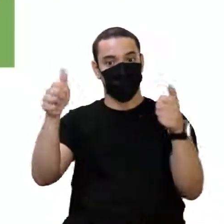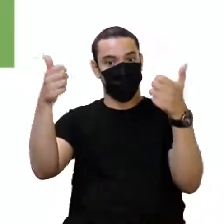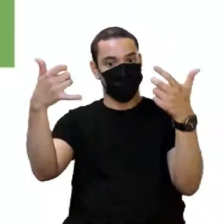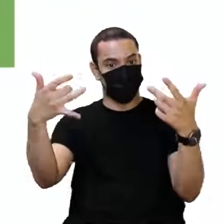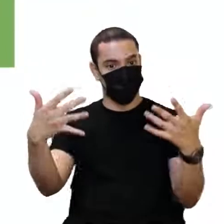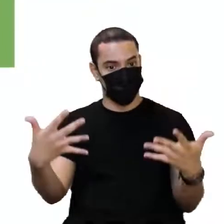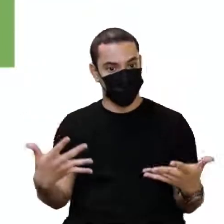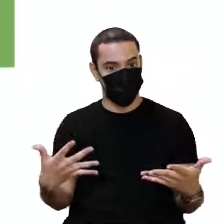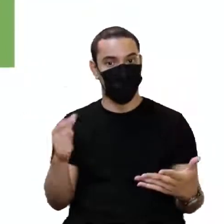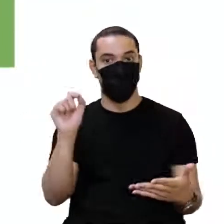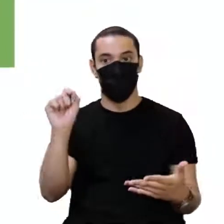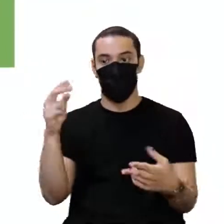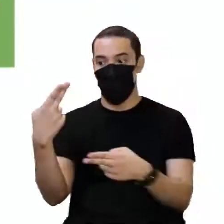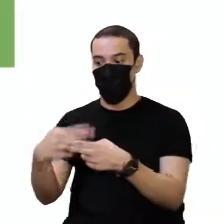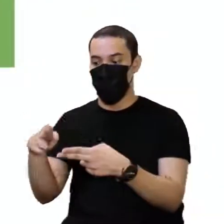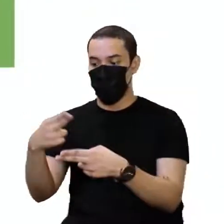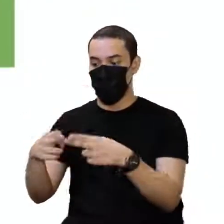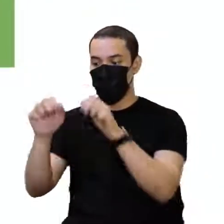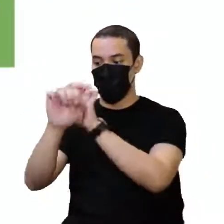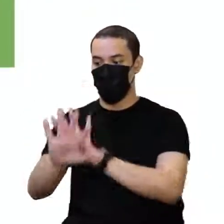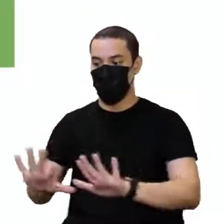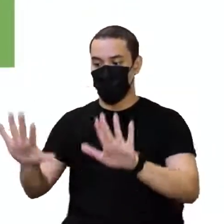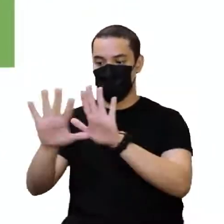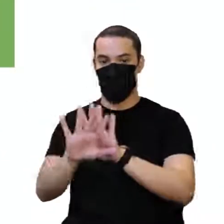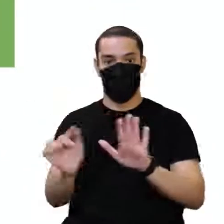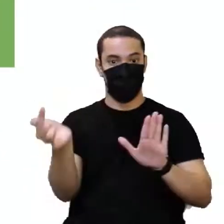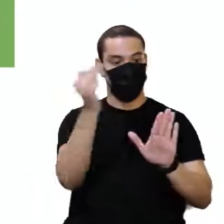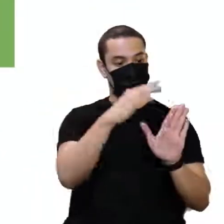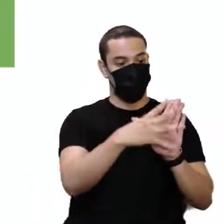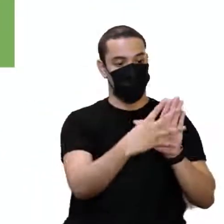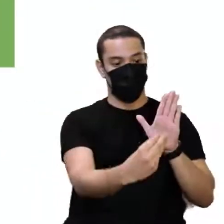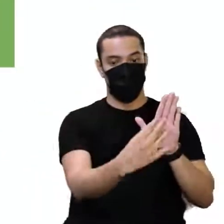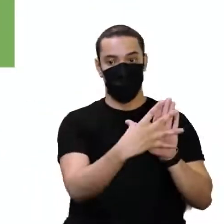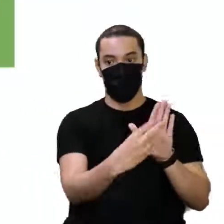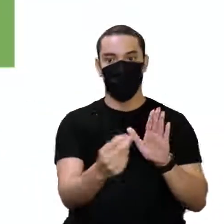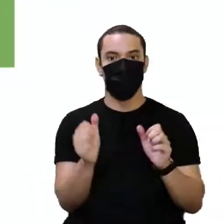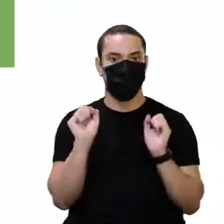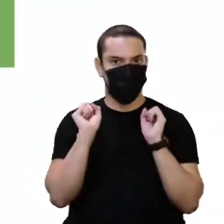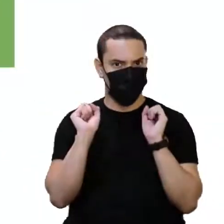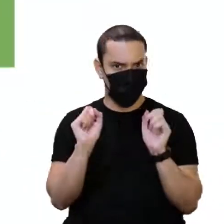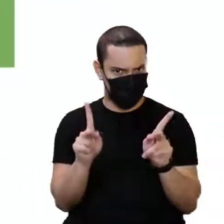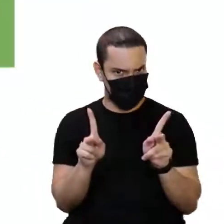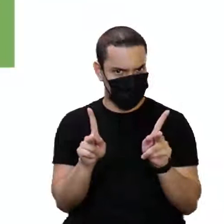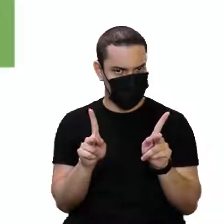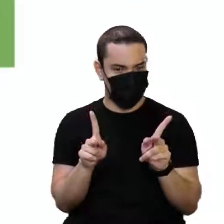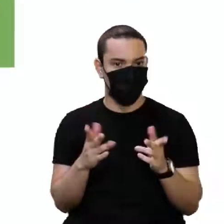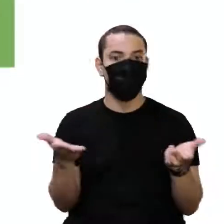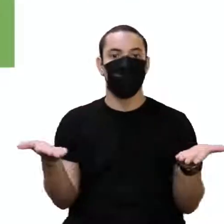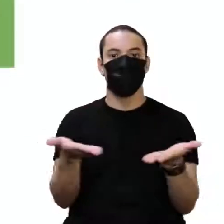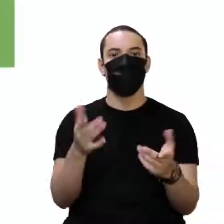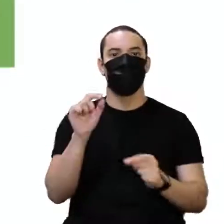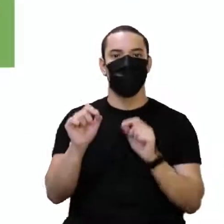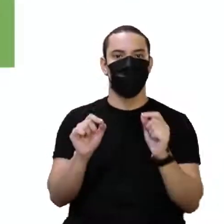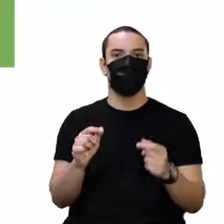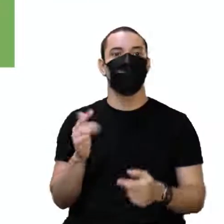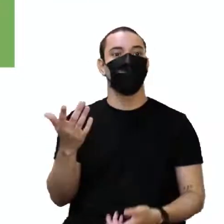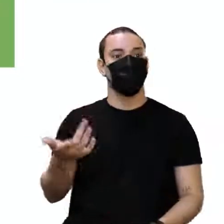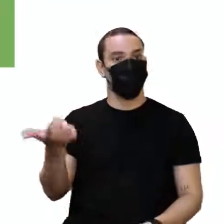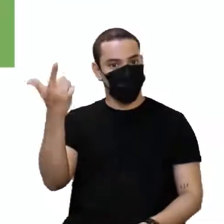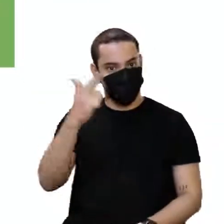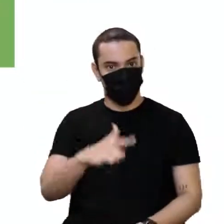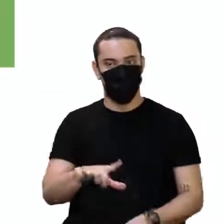os mecanismos de camuflagem e mimetismo. Ok, professora, agora para mim